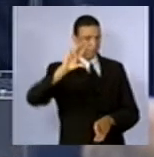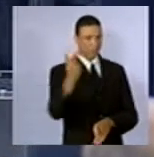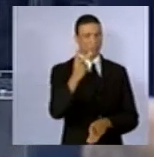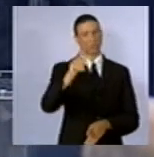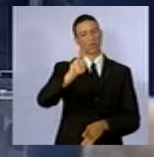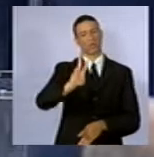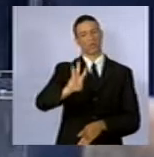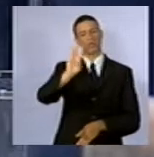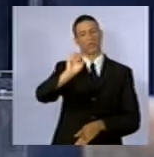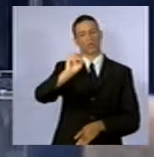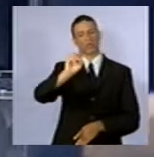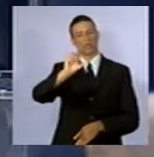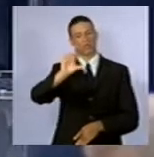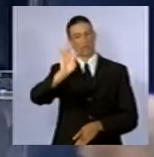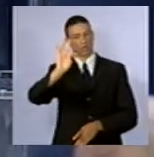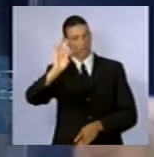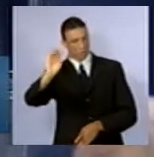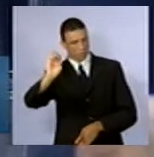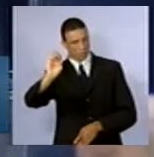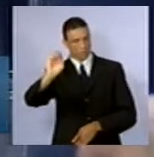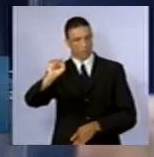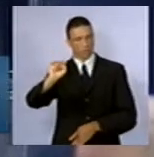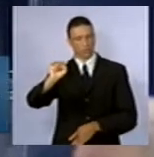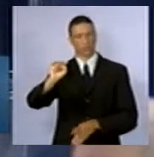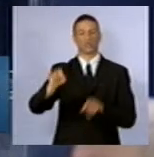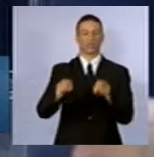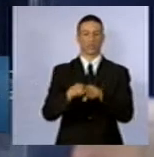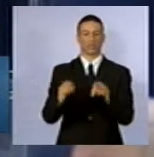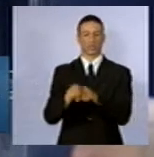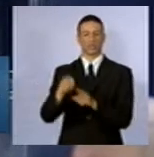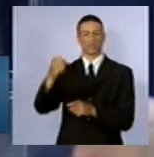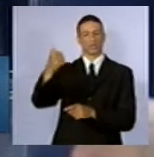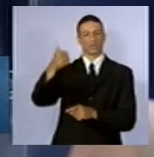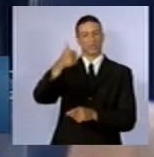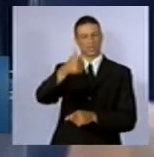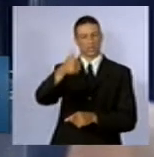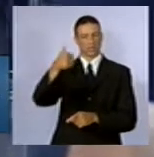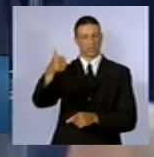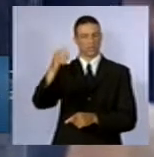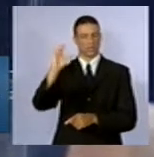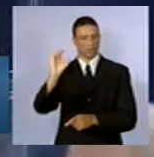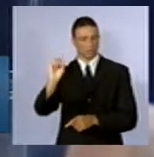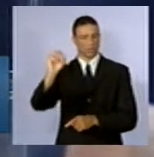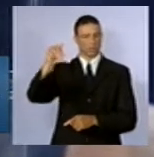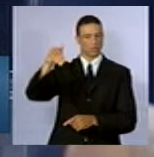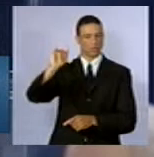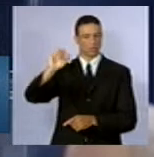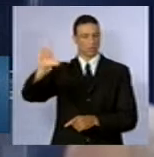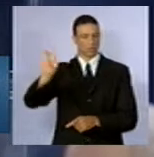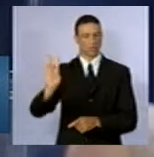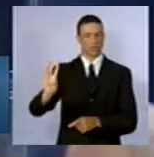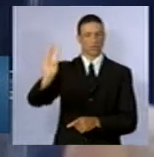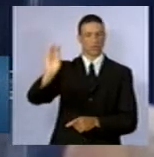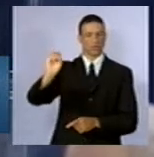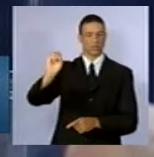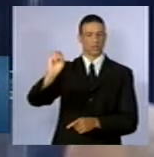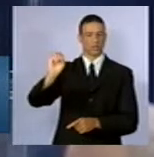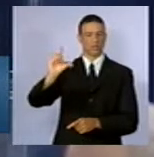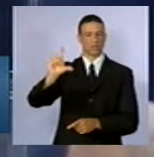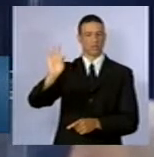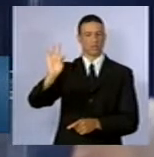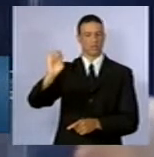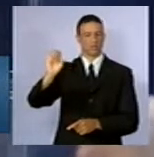capacidade instalada de geração 110.000 MW Além disso mostra como é composta essa